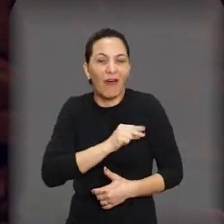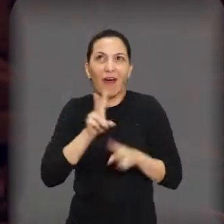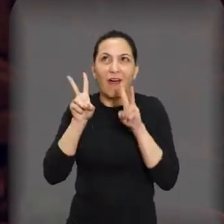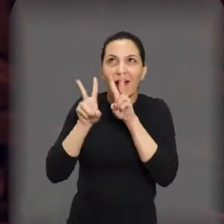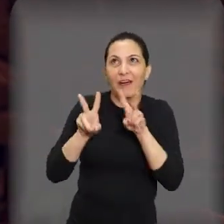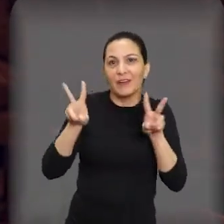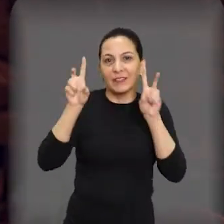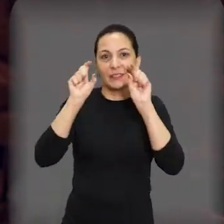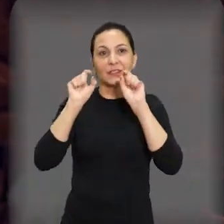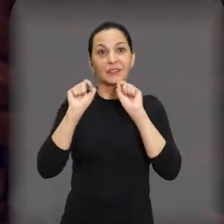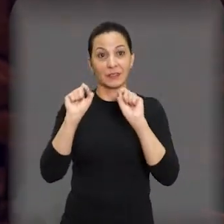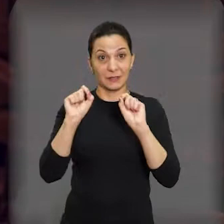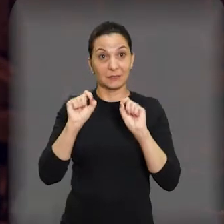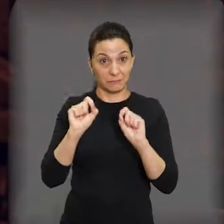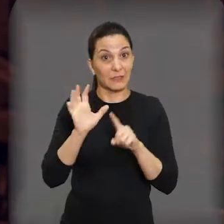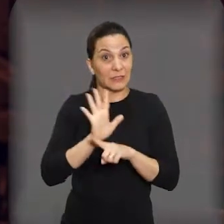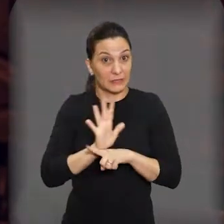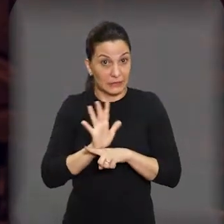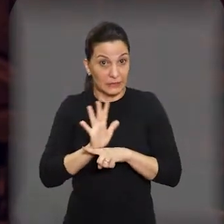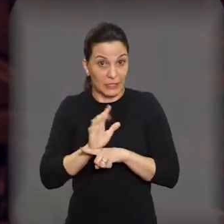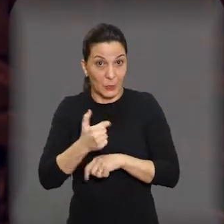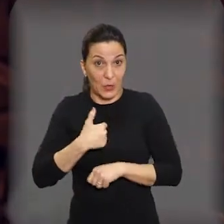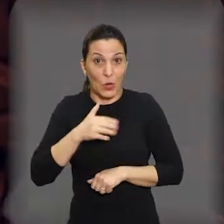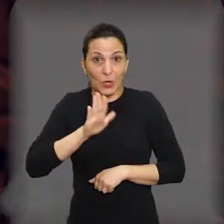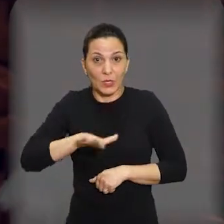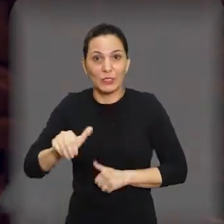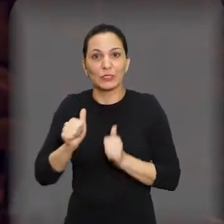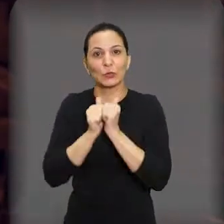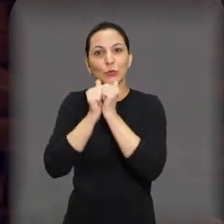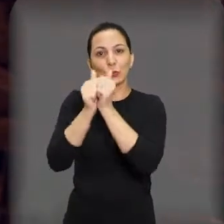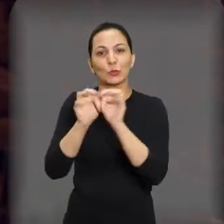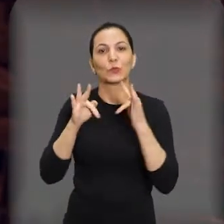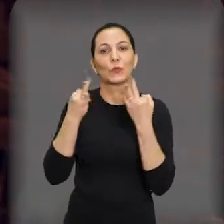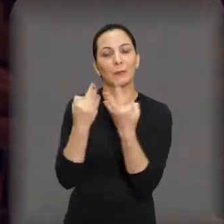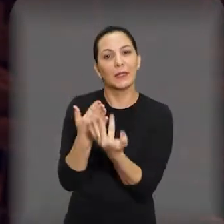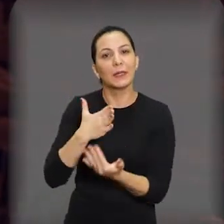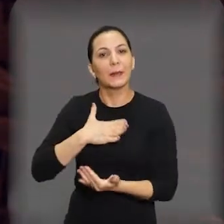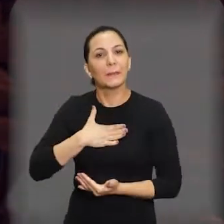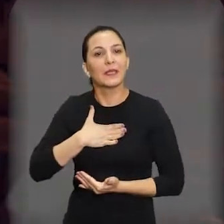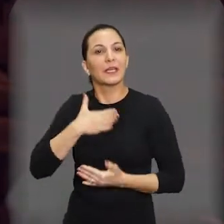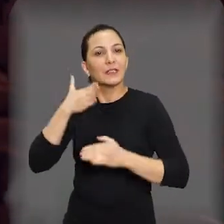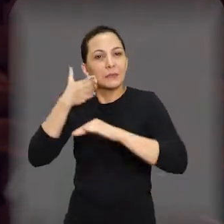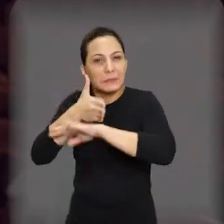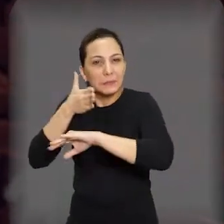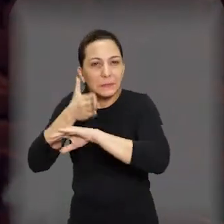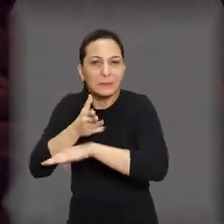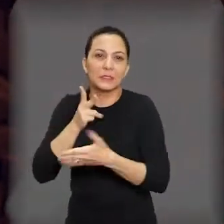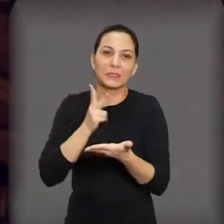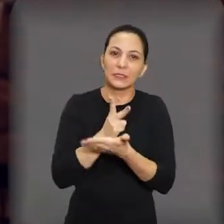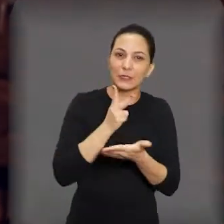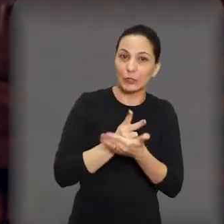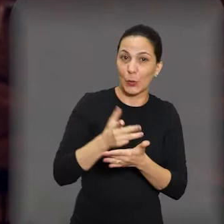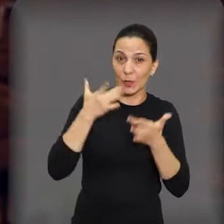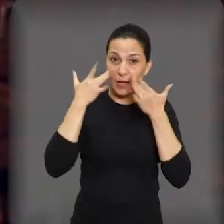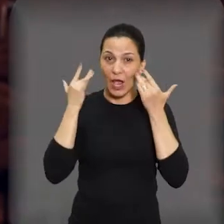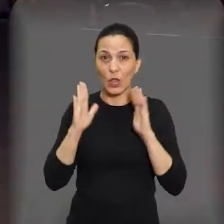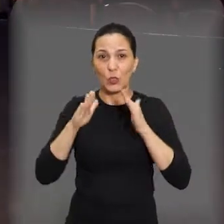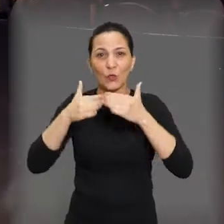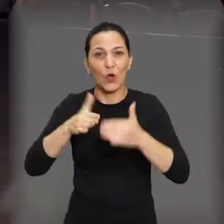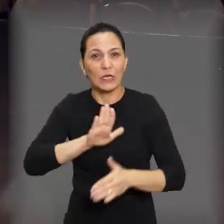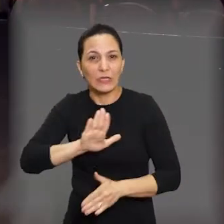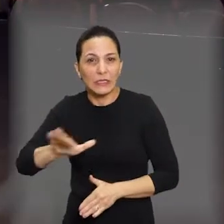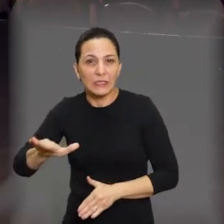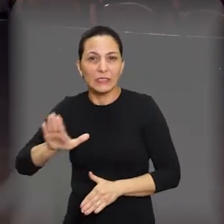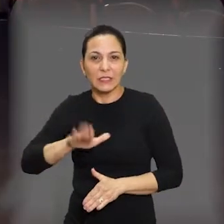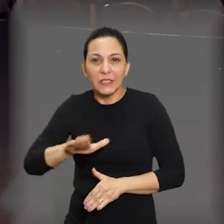de me levar muito para ir em cinema, desde pequenininho, ir ver peça infantil, ir assistir apresentações.